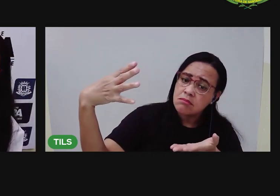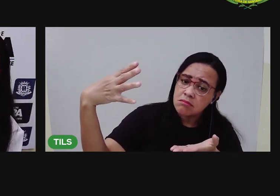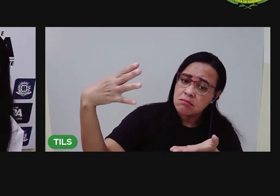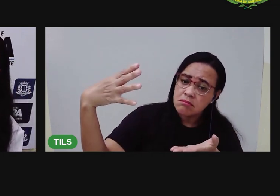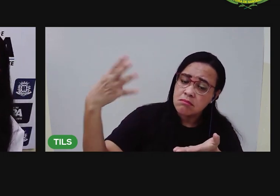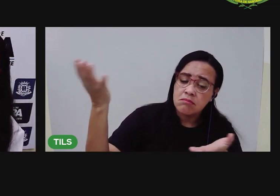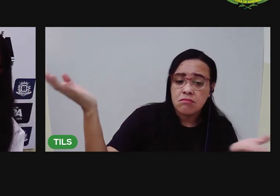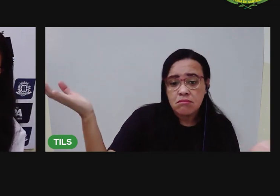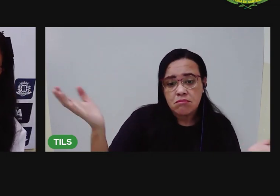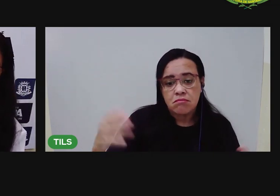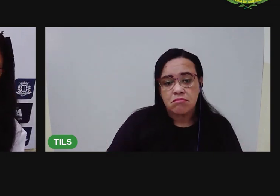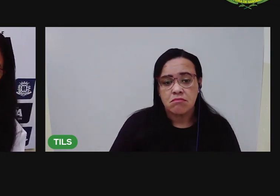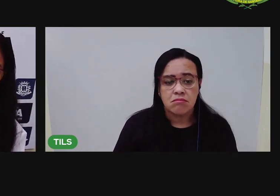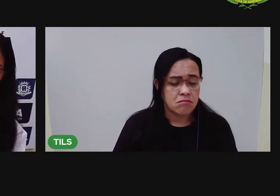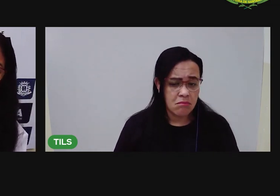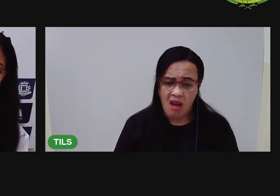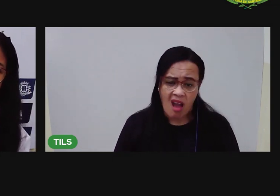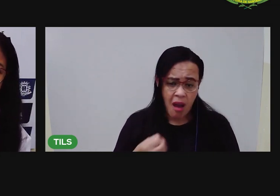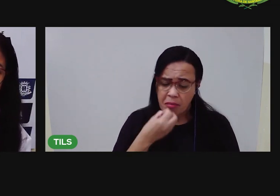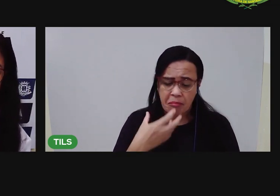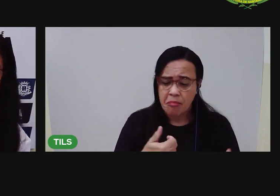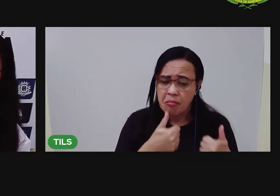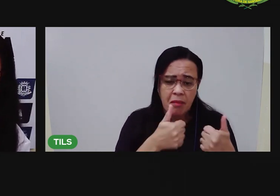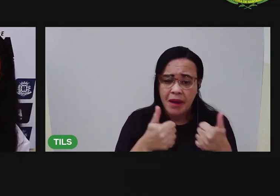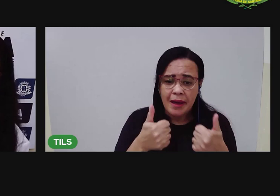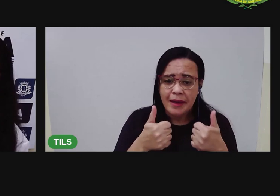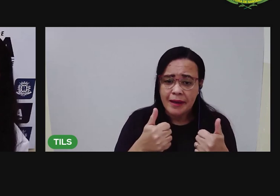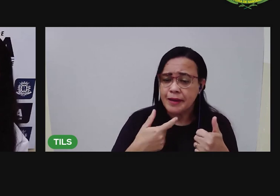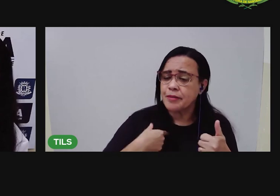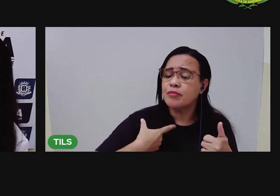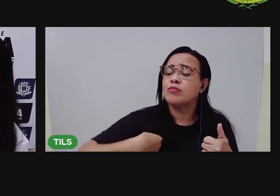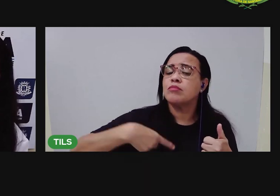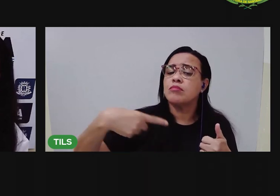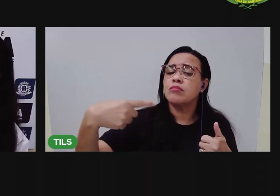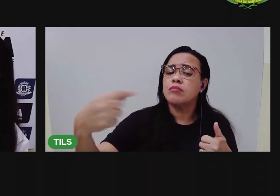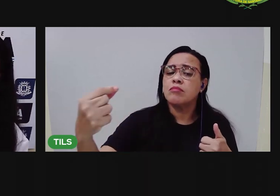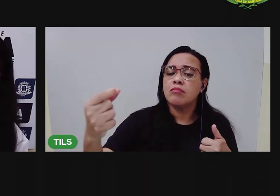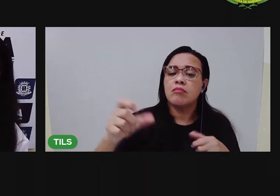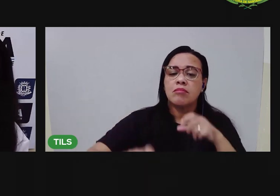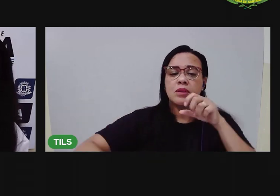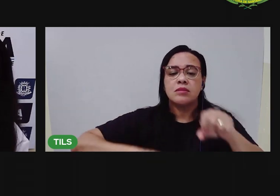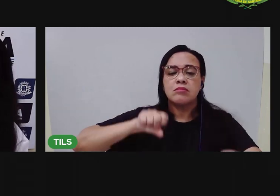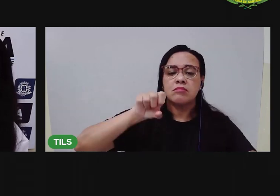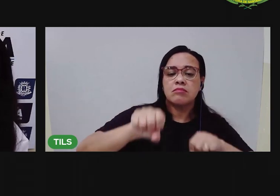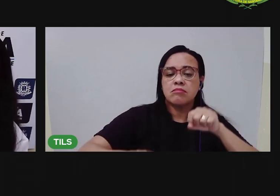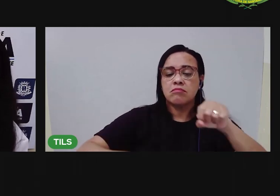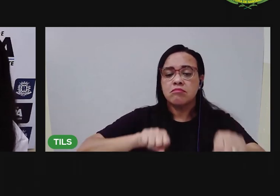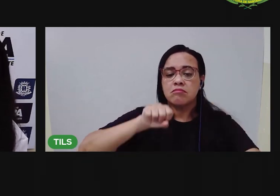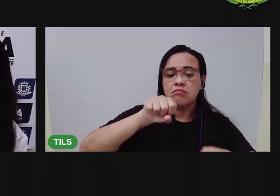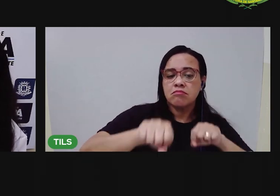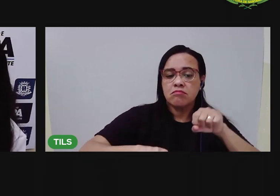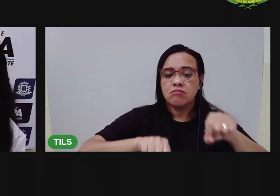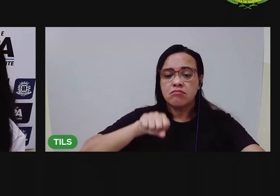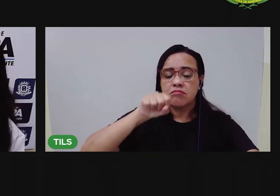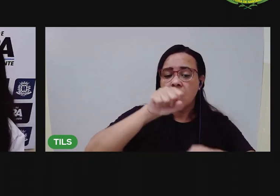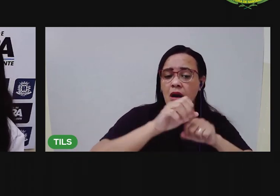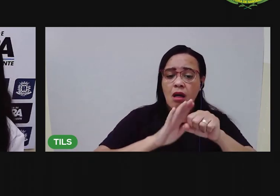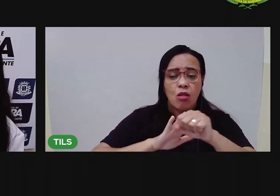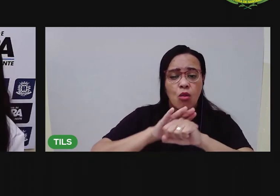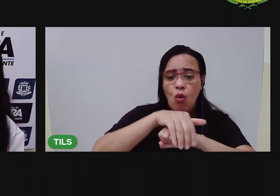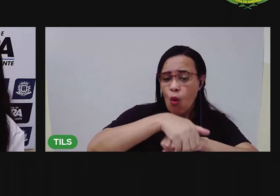Tudo bem, respondeu o porquinho. E lá foi ele, na sua bicicleta. Já à noite,